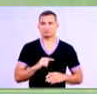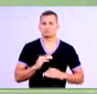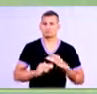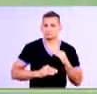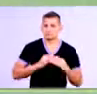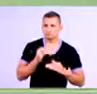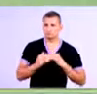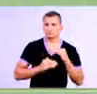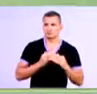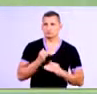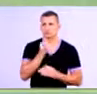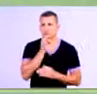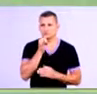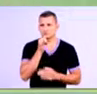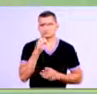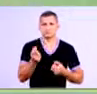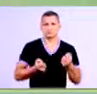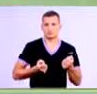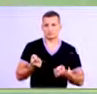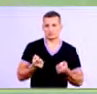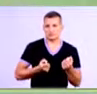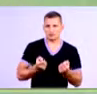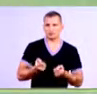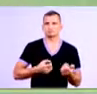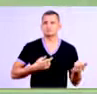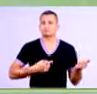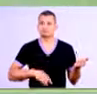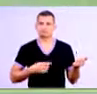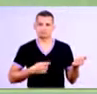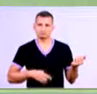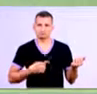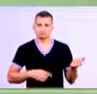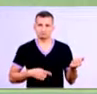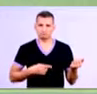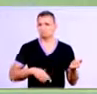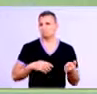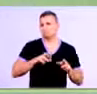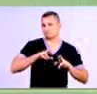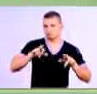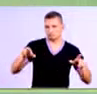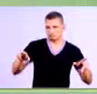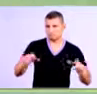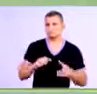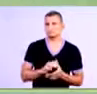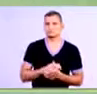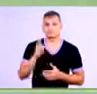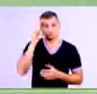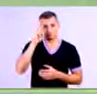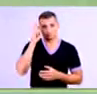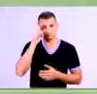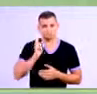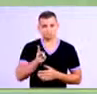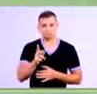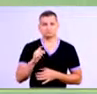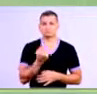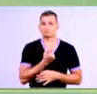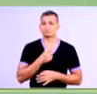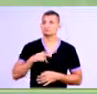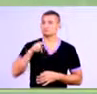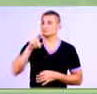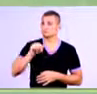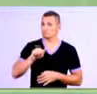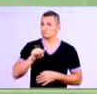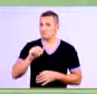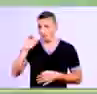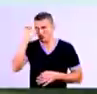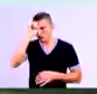como por exemplo, guiar um carro, tocar um instrumento e etc. Lembre sempre que a gente nunca aprendeu a andar de